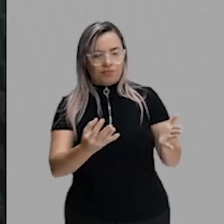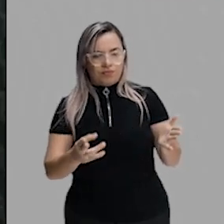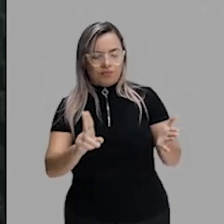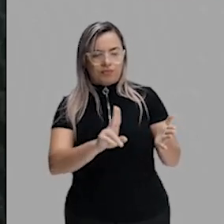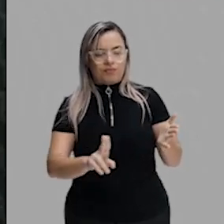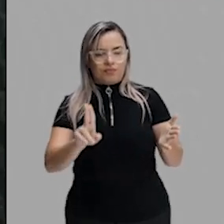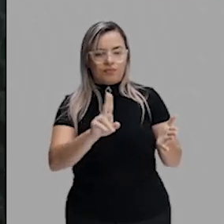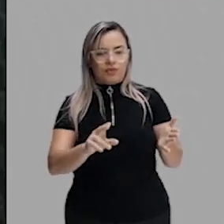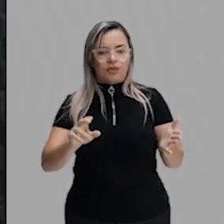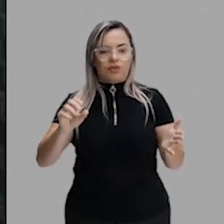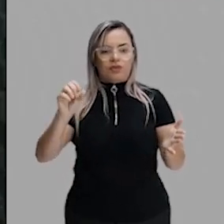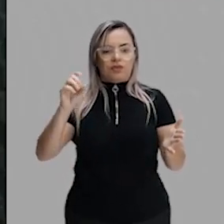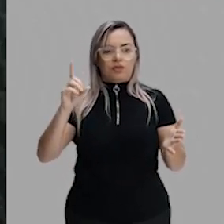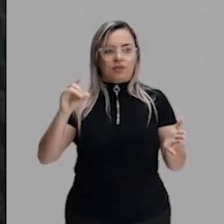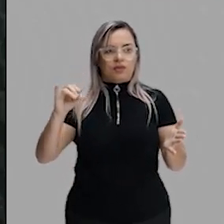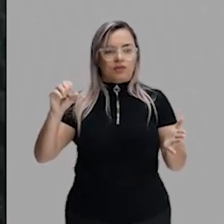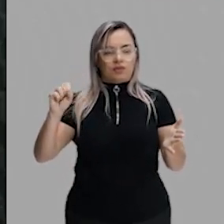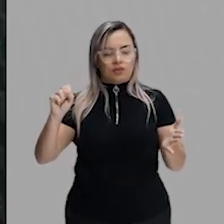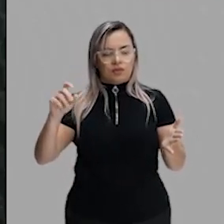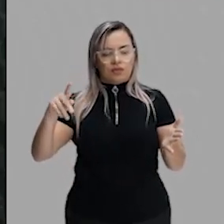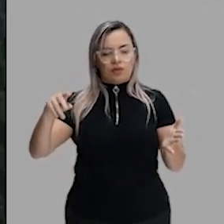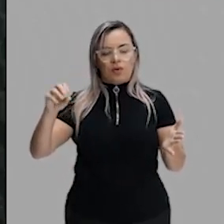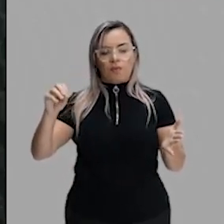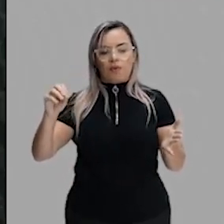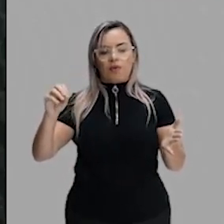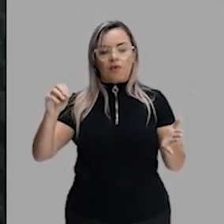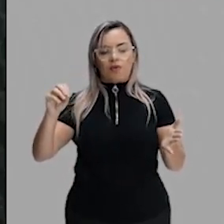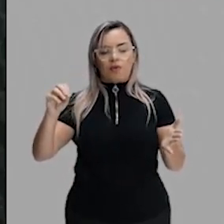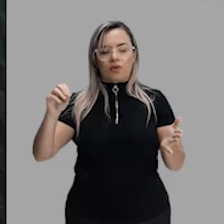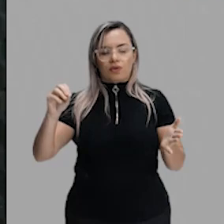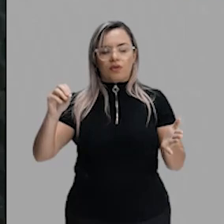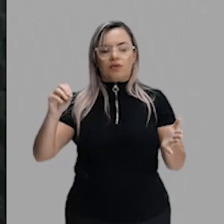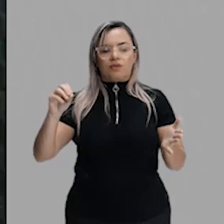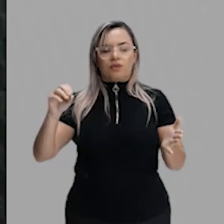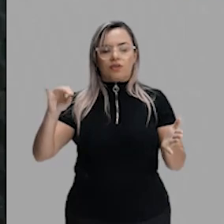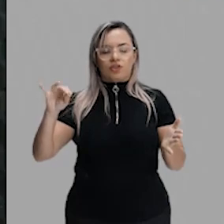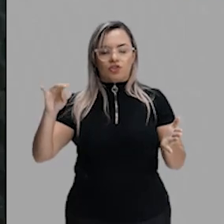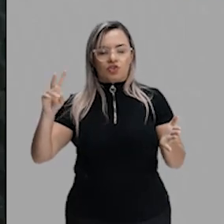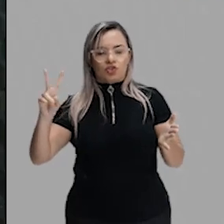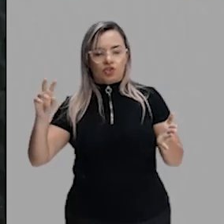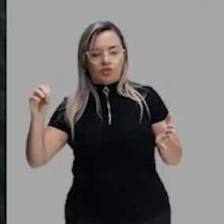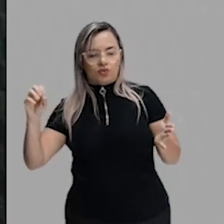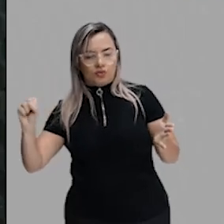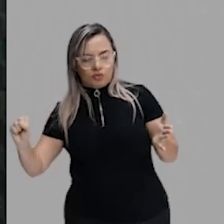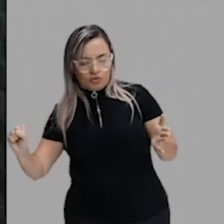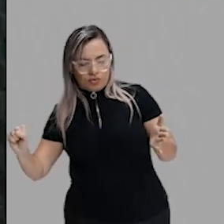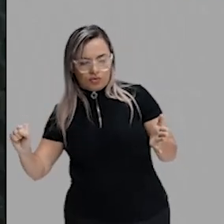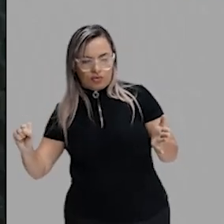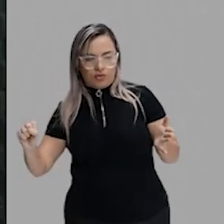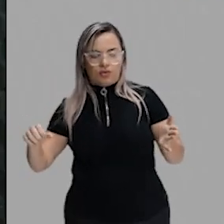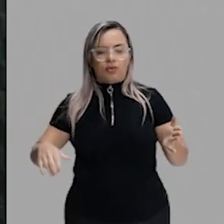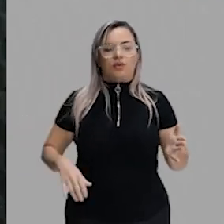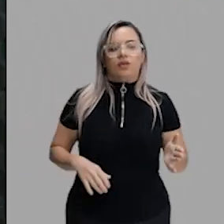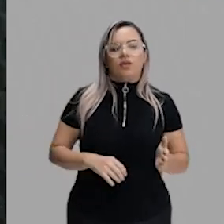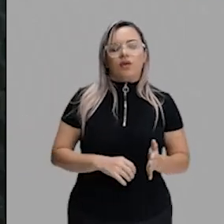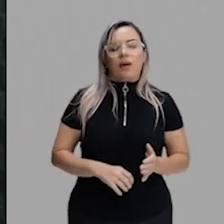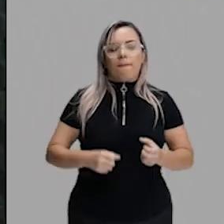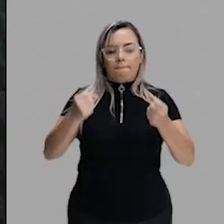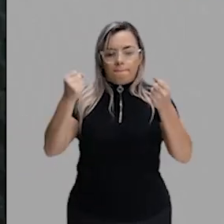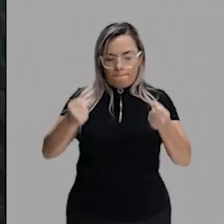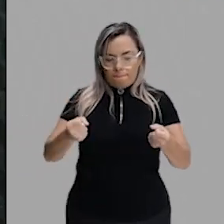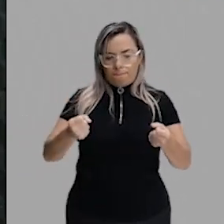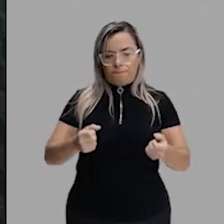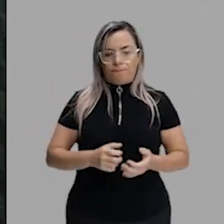também uns dispositivos ali que são bem pequenininhos, outros um pouco maiores, certo? Esses resistores, esses dispositivos, eles podem ser